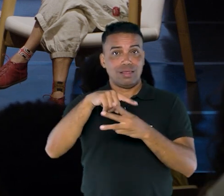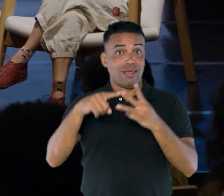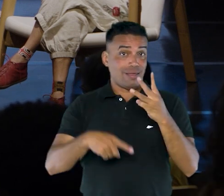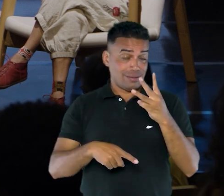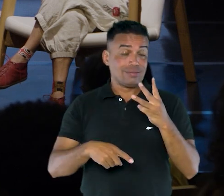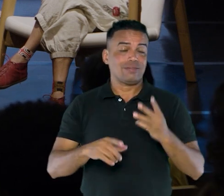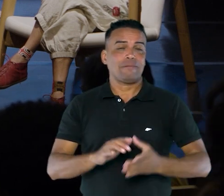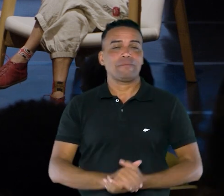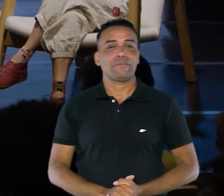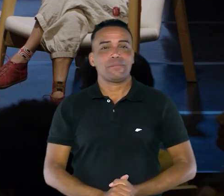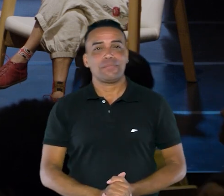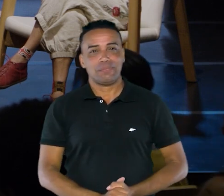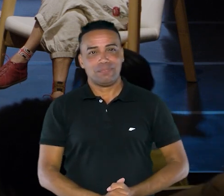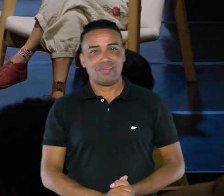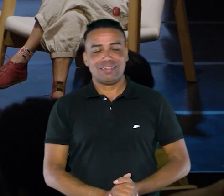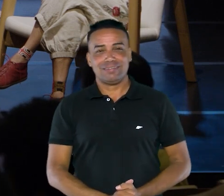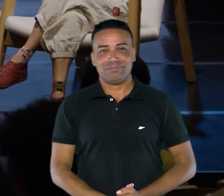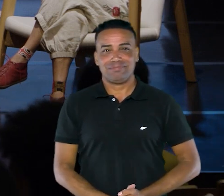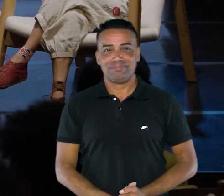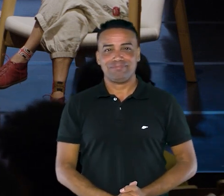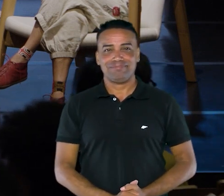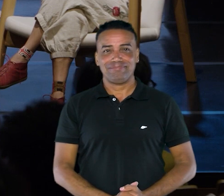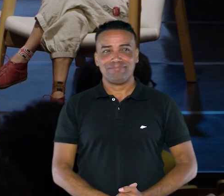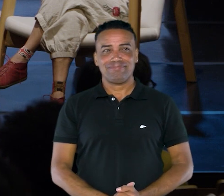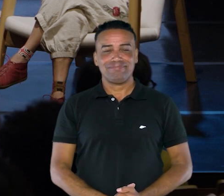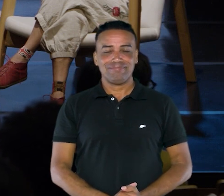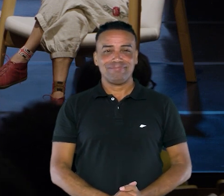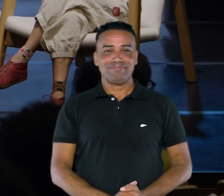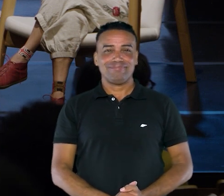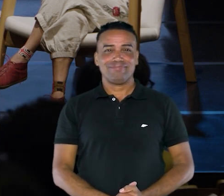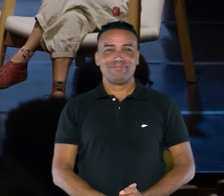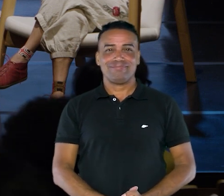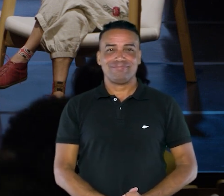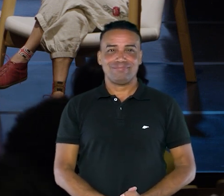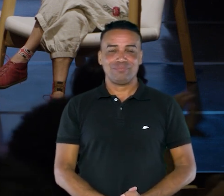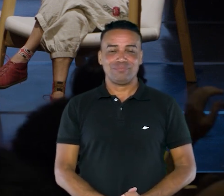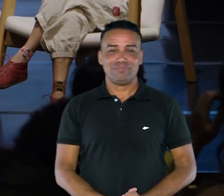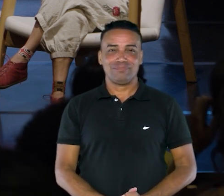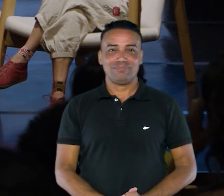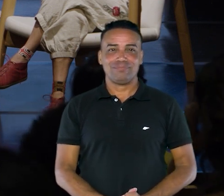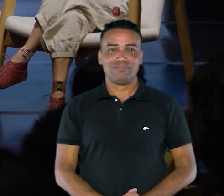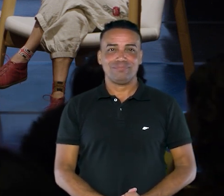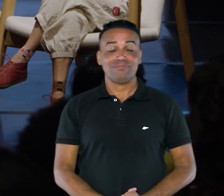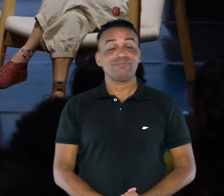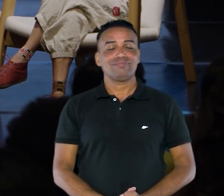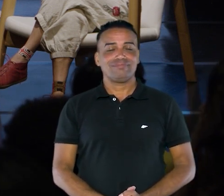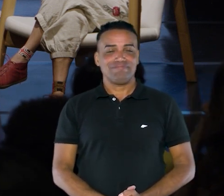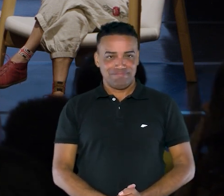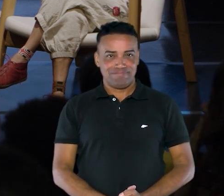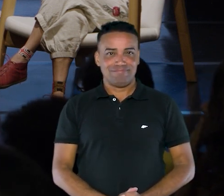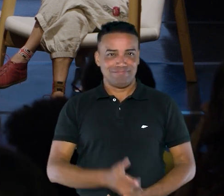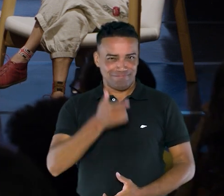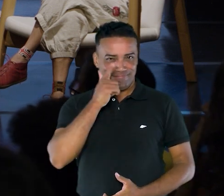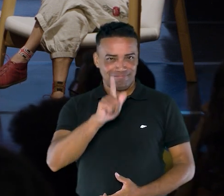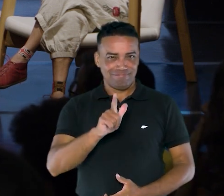já se... Ali,